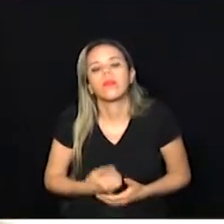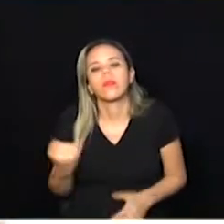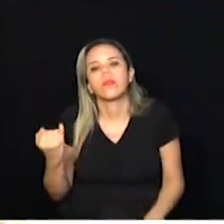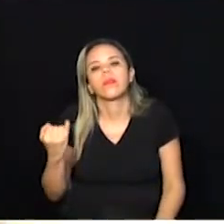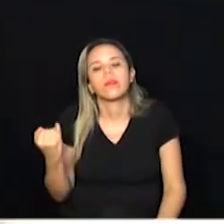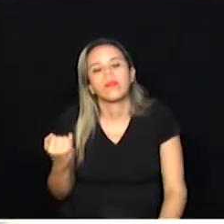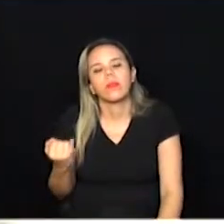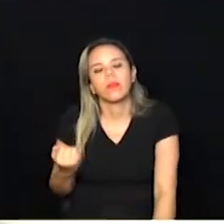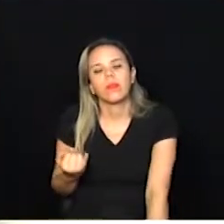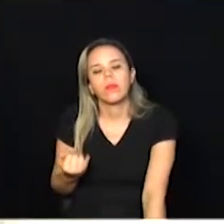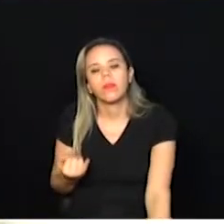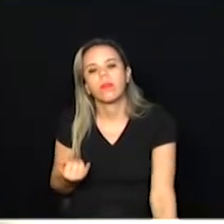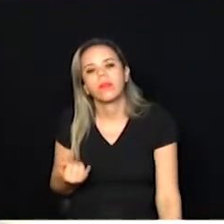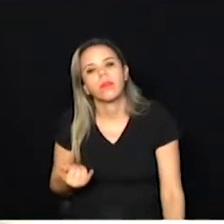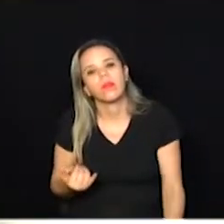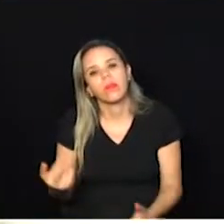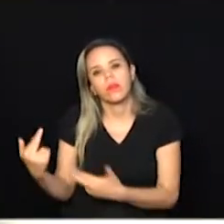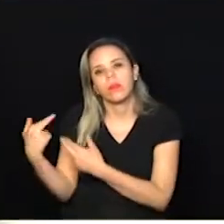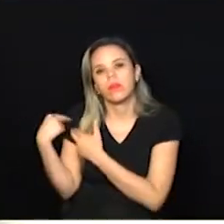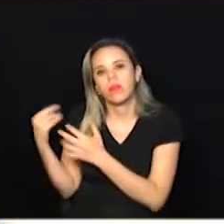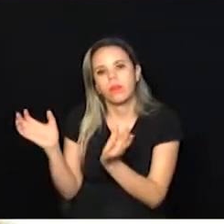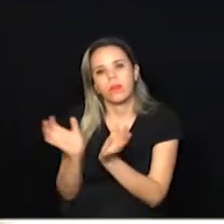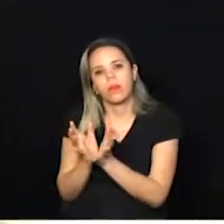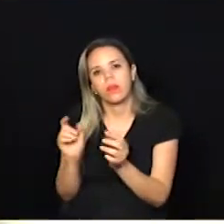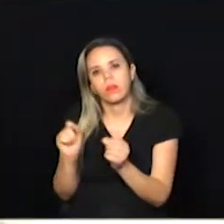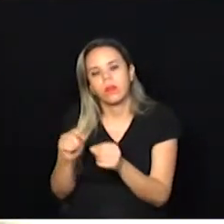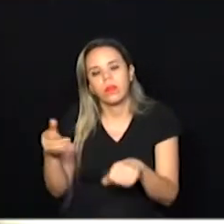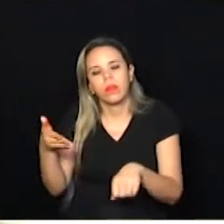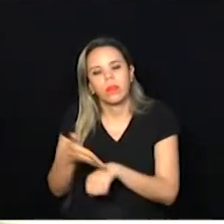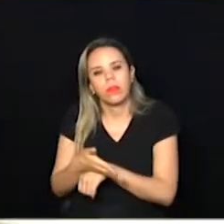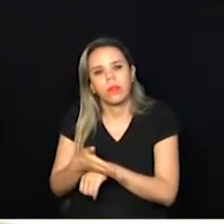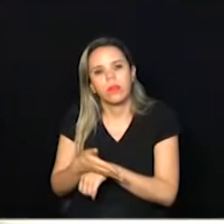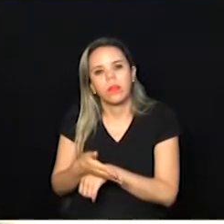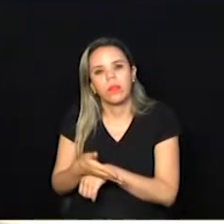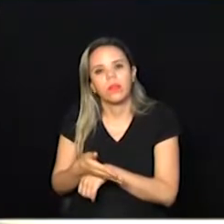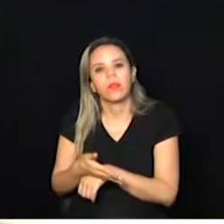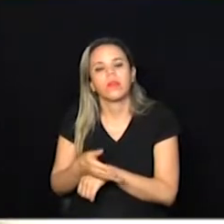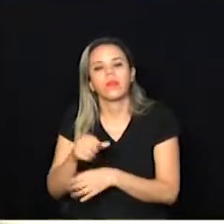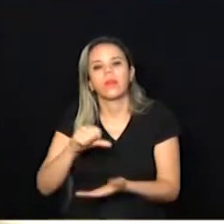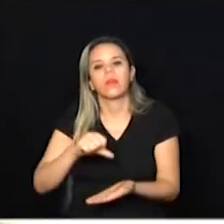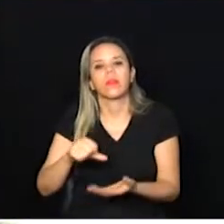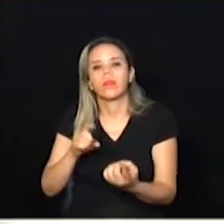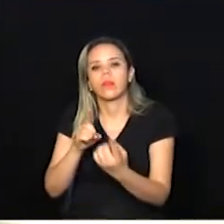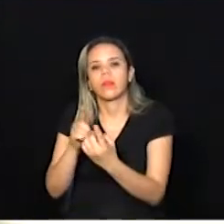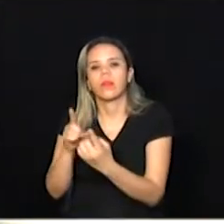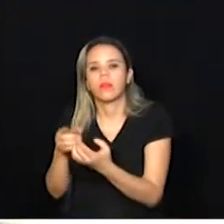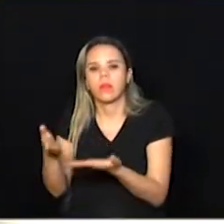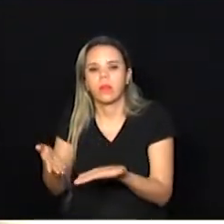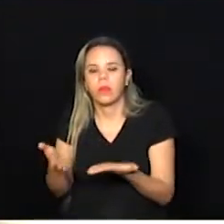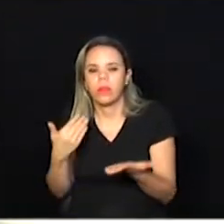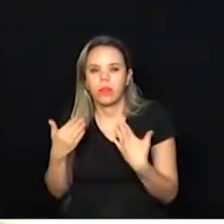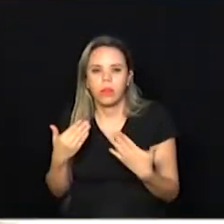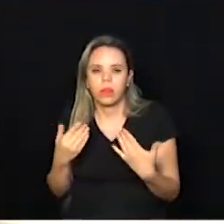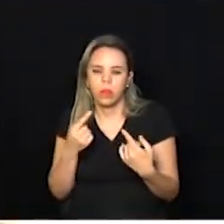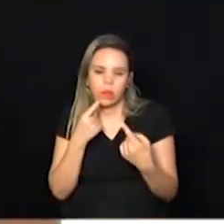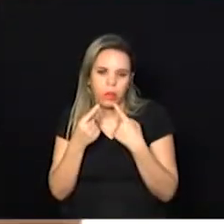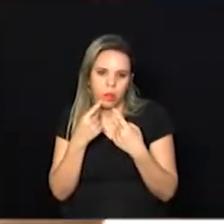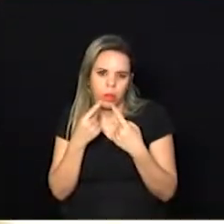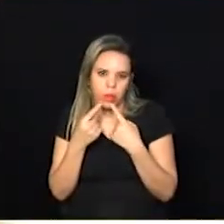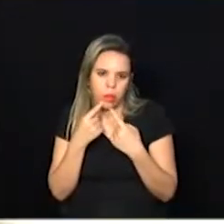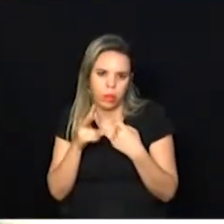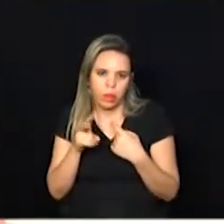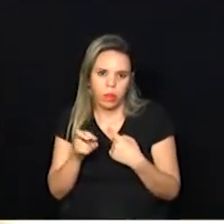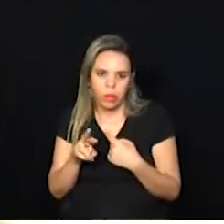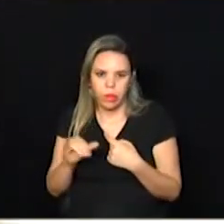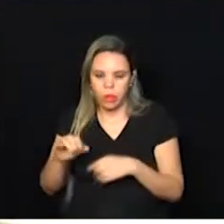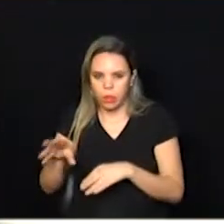importante. Agora, a tarefa da comissão é fazer a visita em loco, nos serviços, esse debate, diálogo Cavara, para